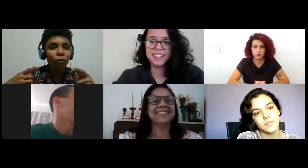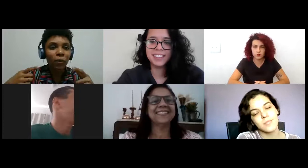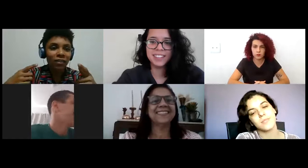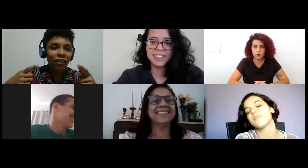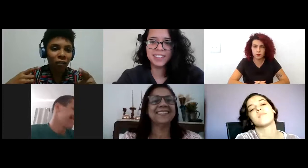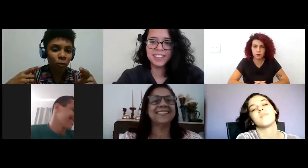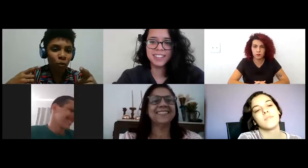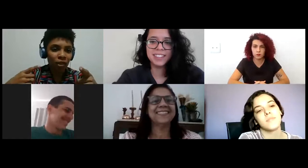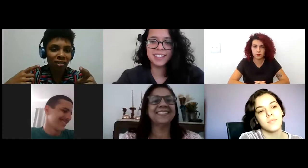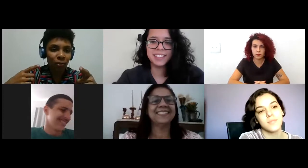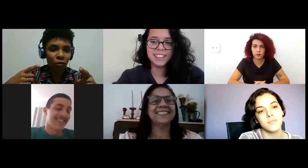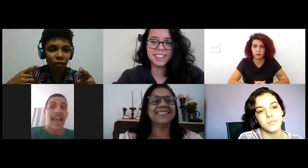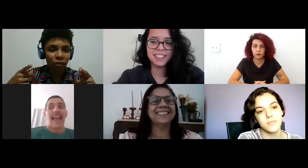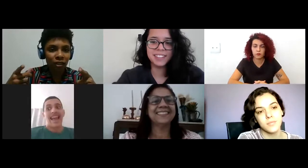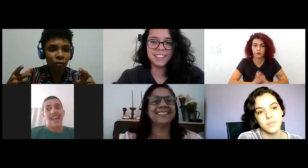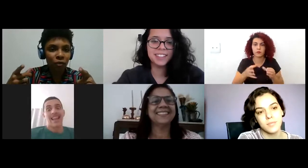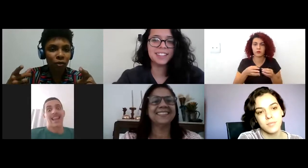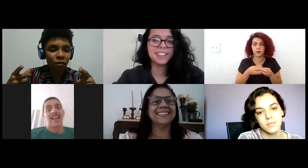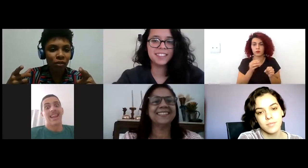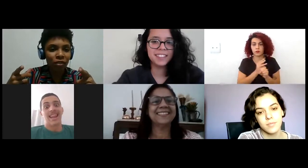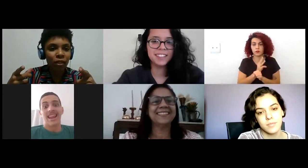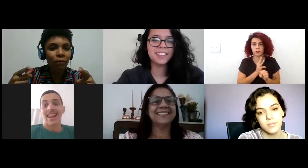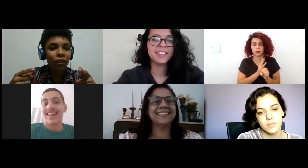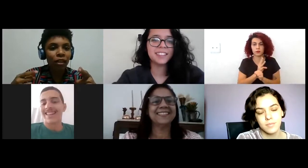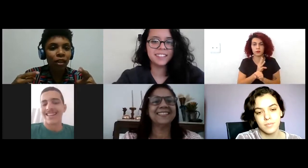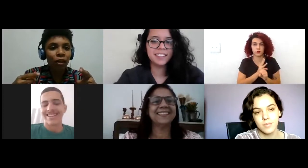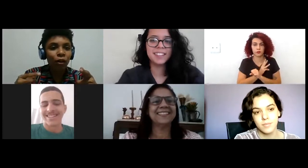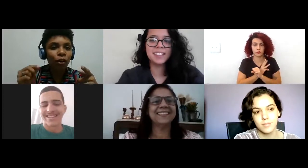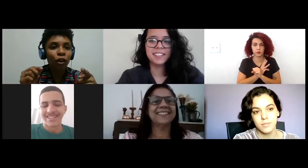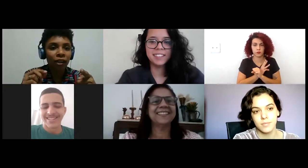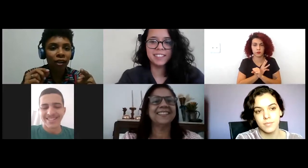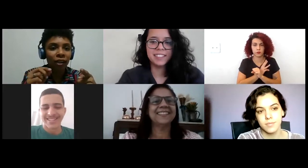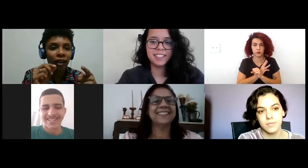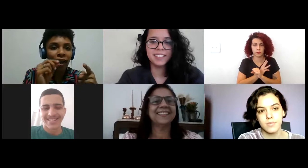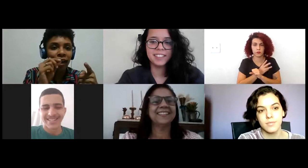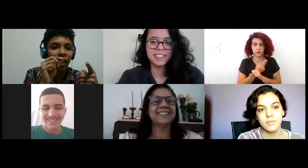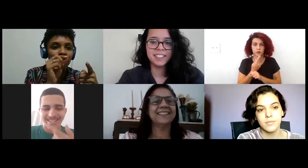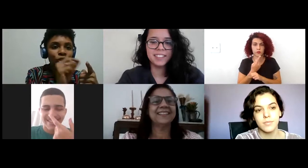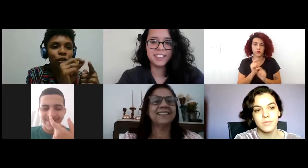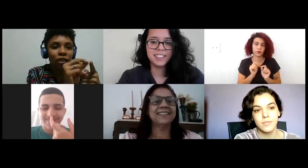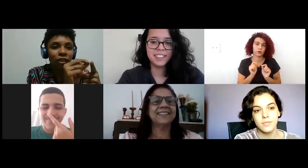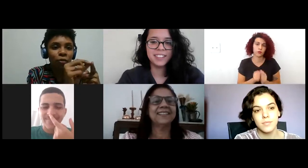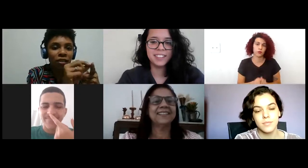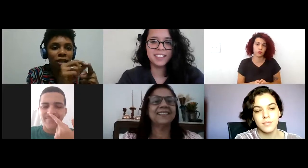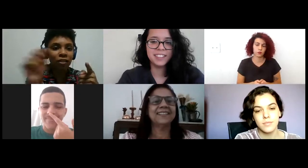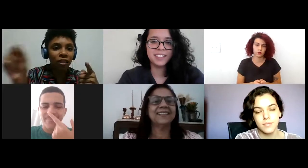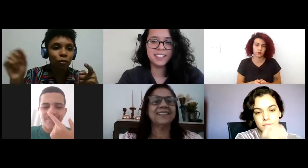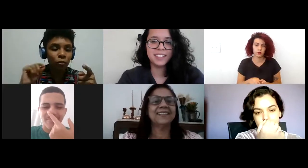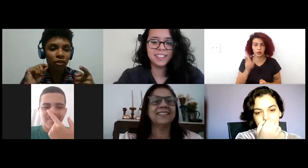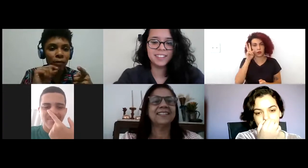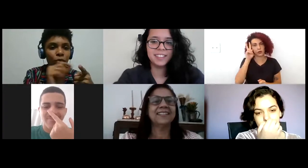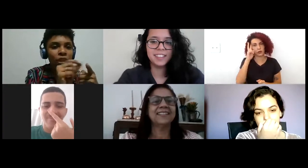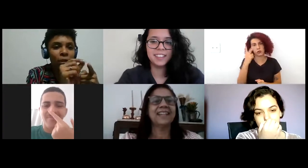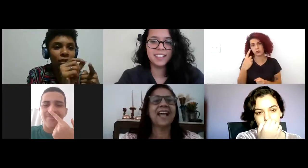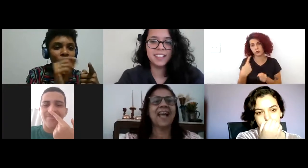vou passar uma tarefa para o grupo do WhatsApp viu ela viu que era só para informações assim coloca a história da sua cidade